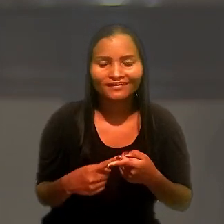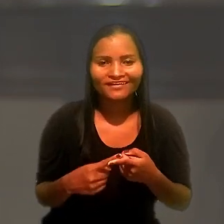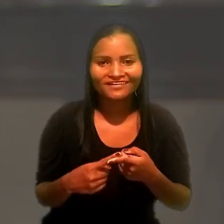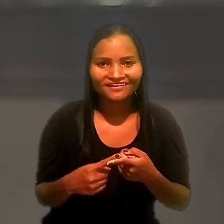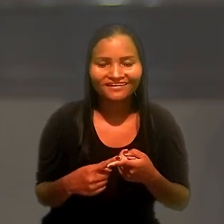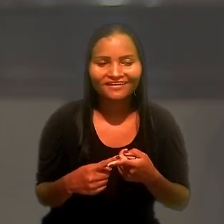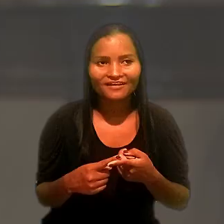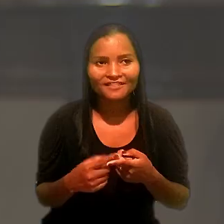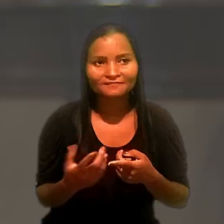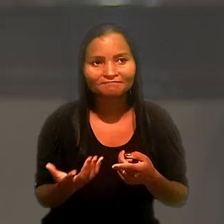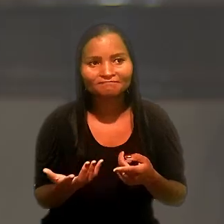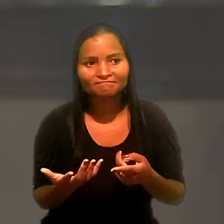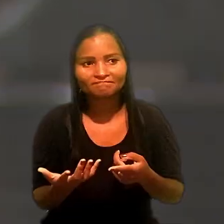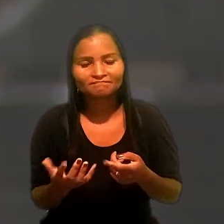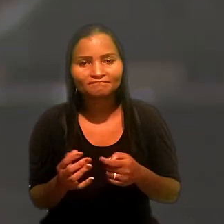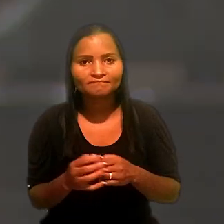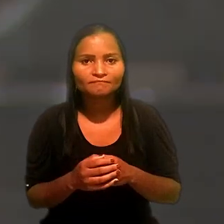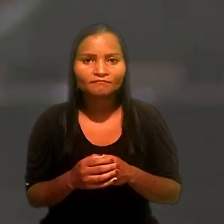porque